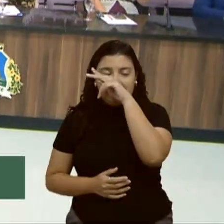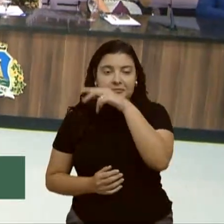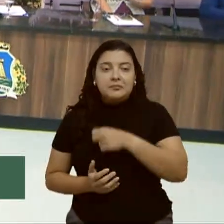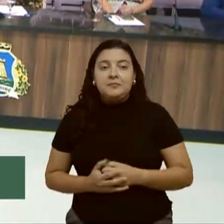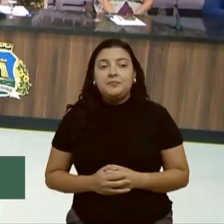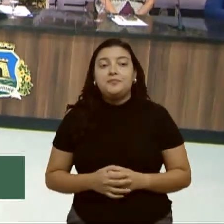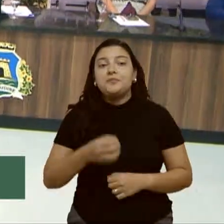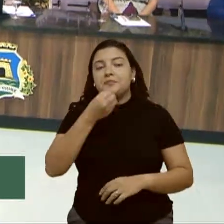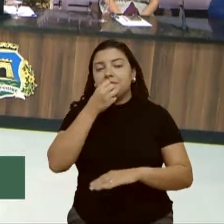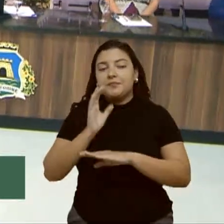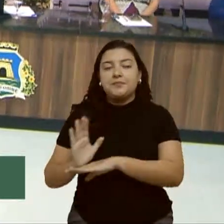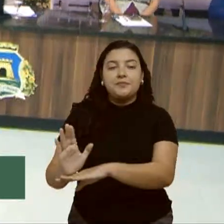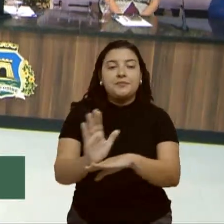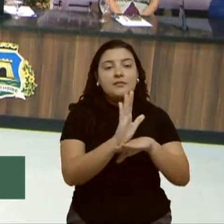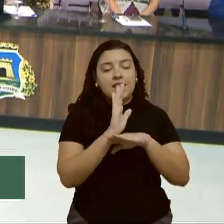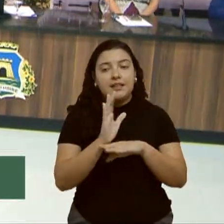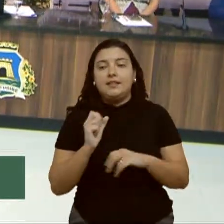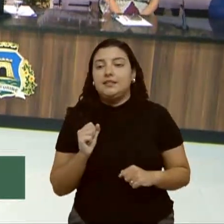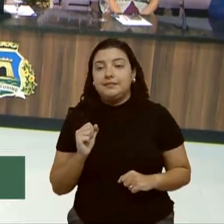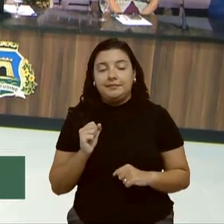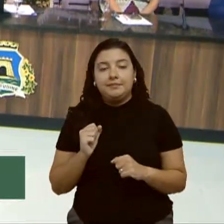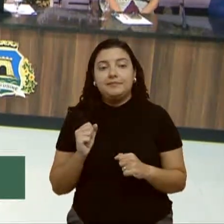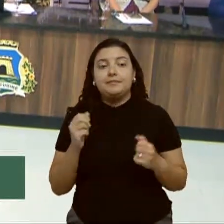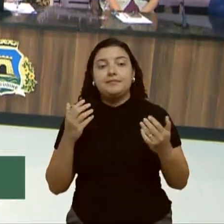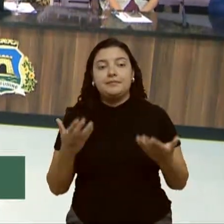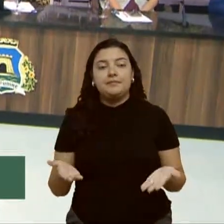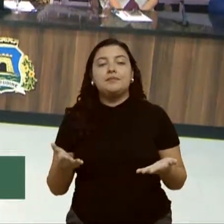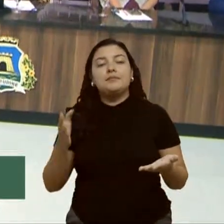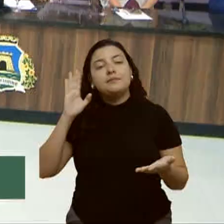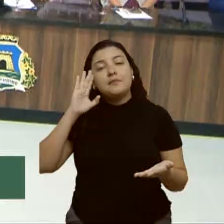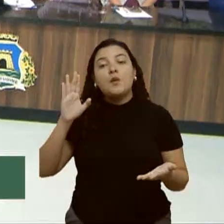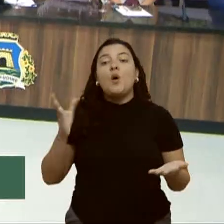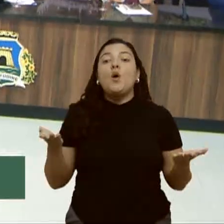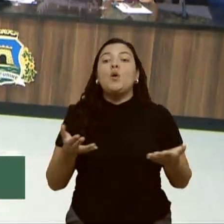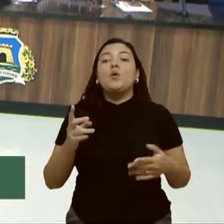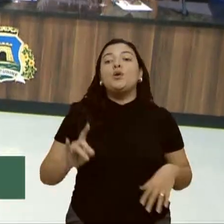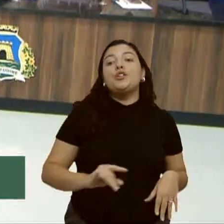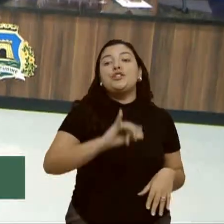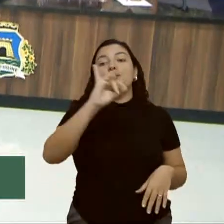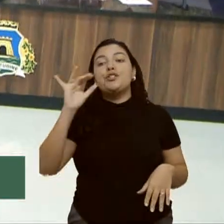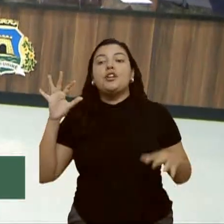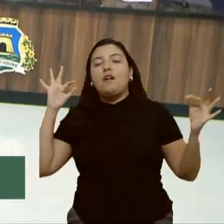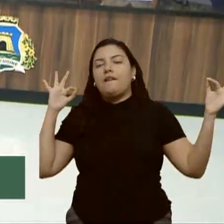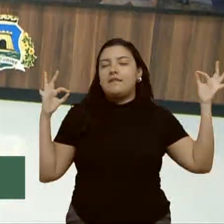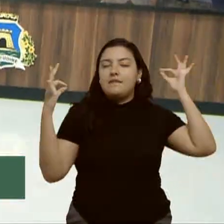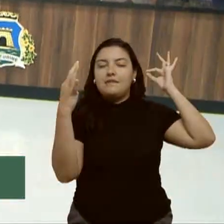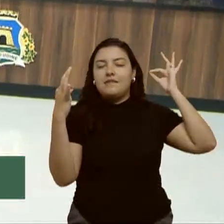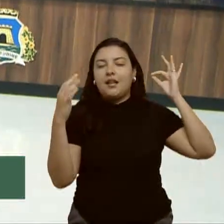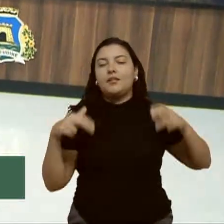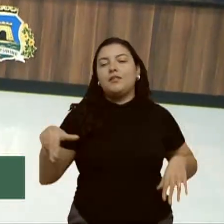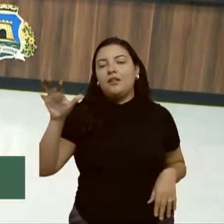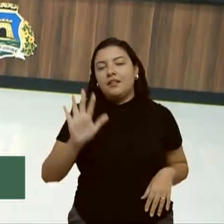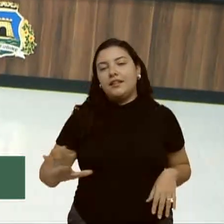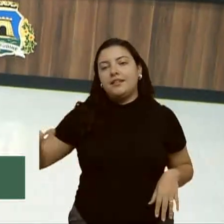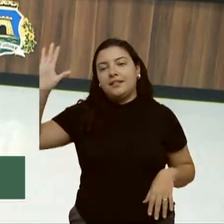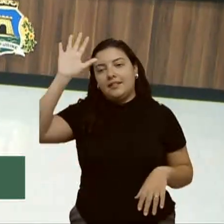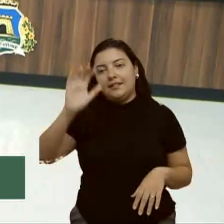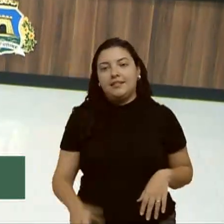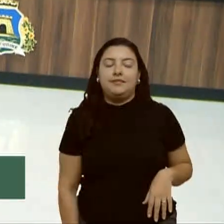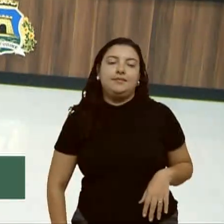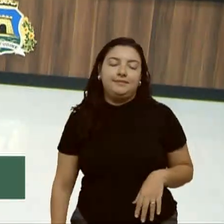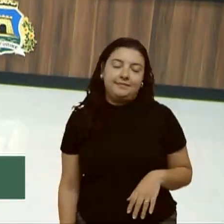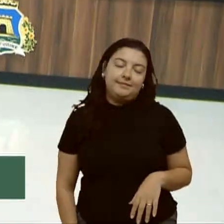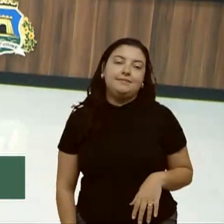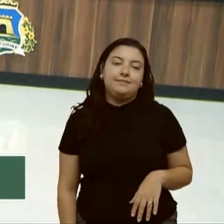Boa tarde a todos. Boa tarde. Felicitar vocês também, porque hoje é dia do nordestino, né? Opa! A gente tem que... Estamos gente boa,